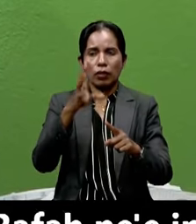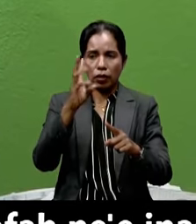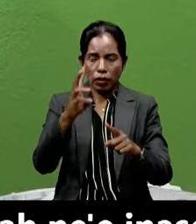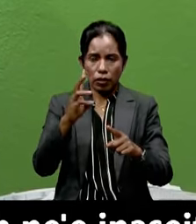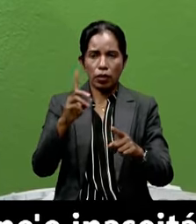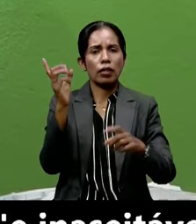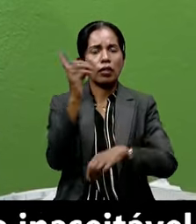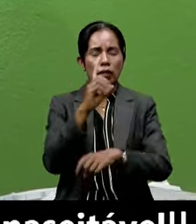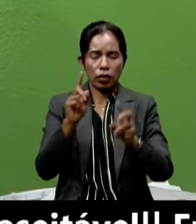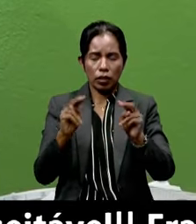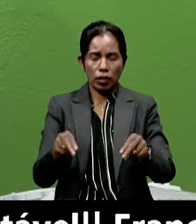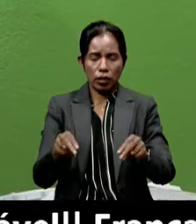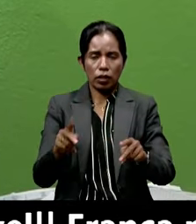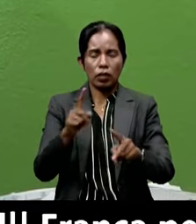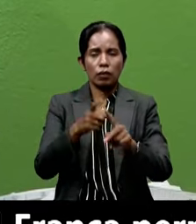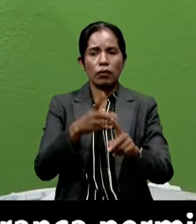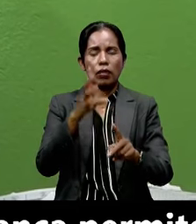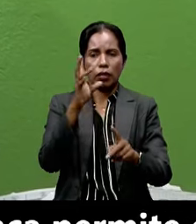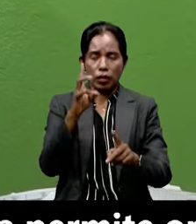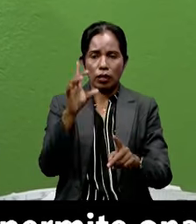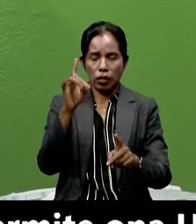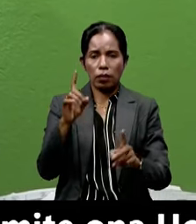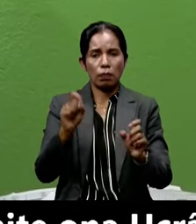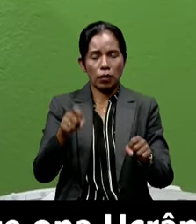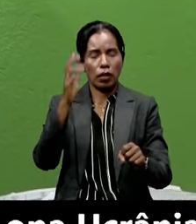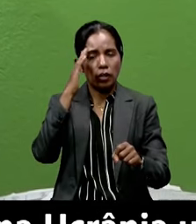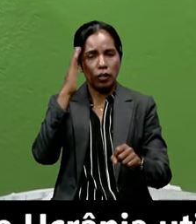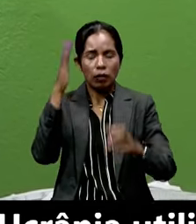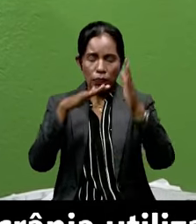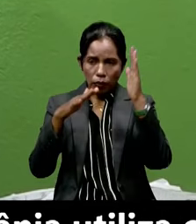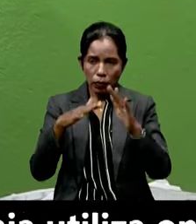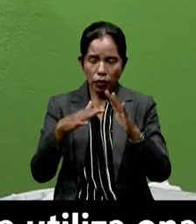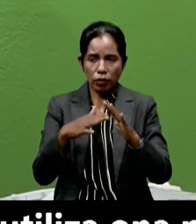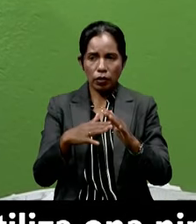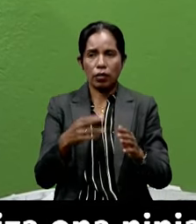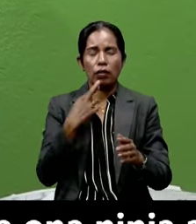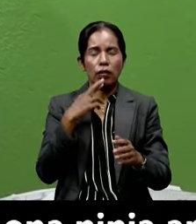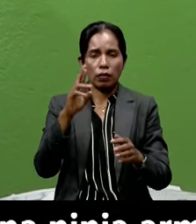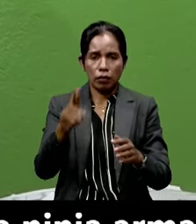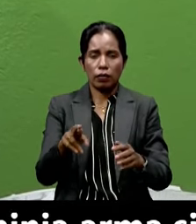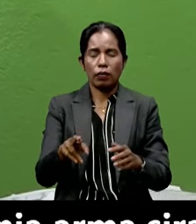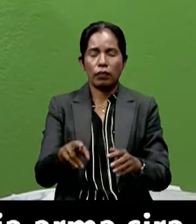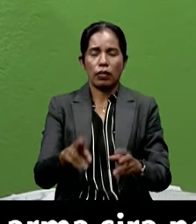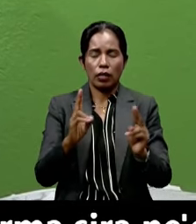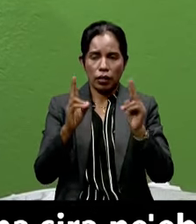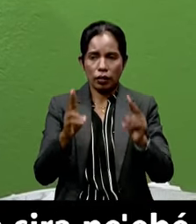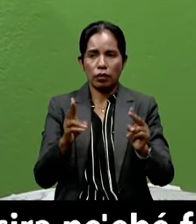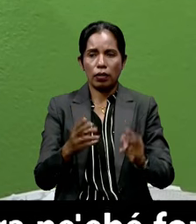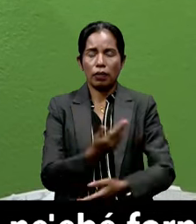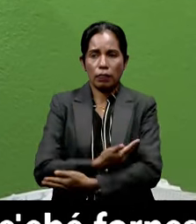bebê, fulan hito, fulan balo, fulan se para detecta. Problema é que resolve ser o que era, para o lavar